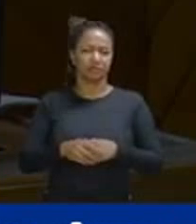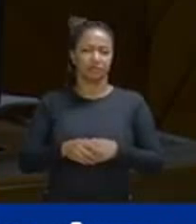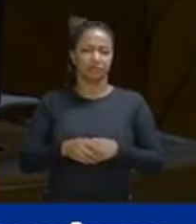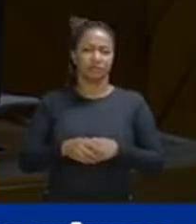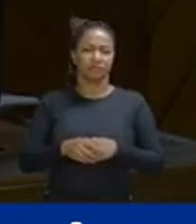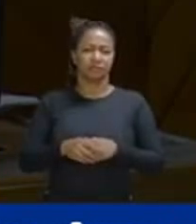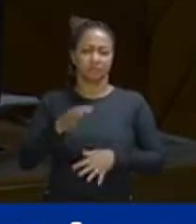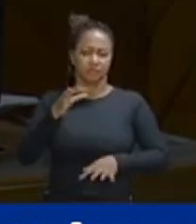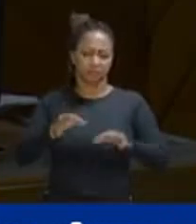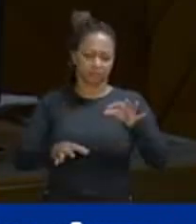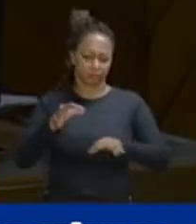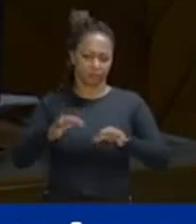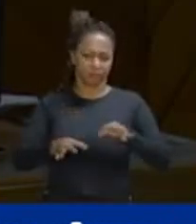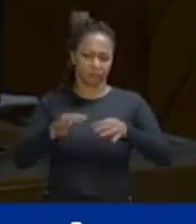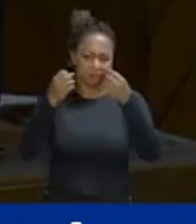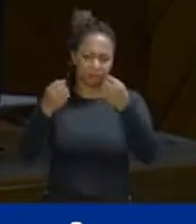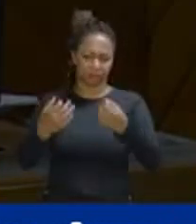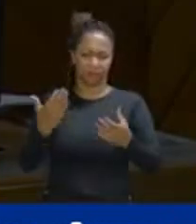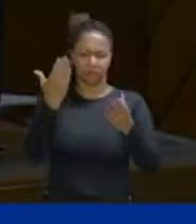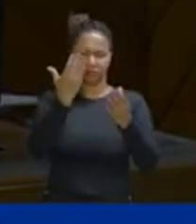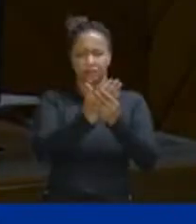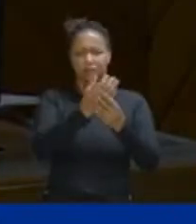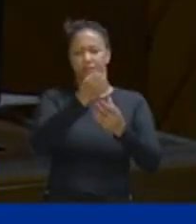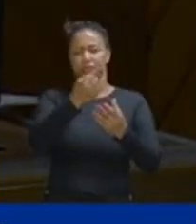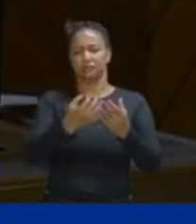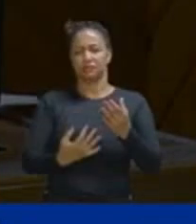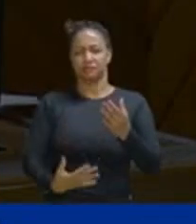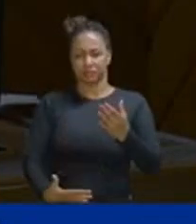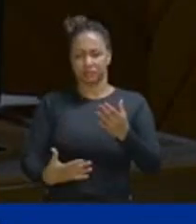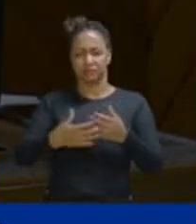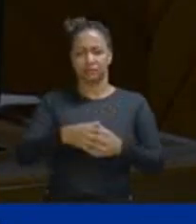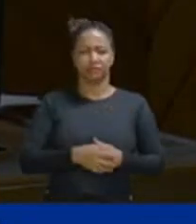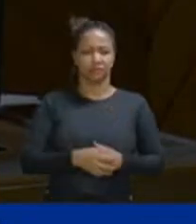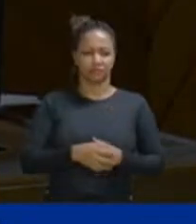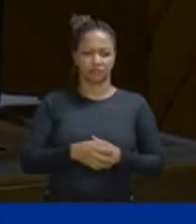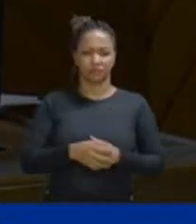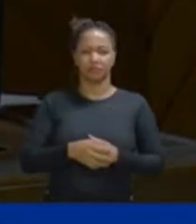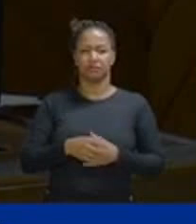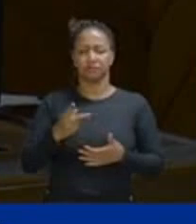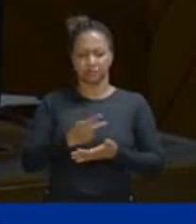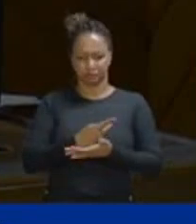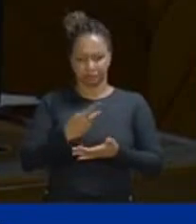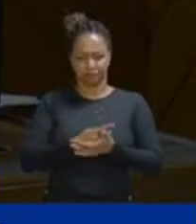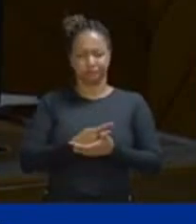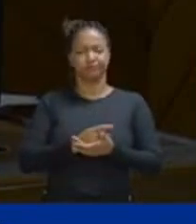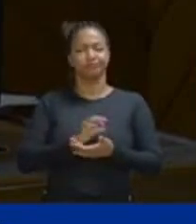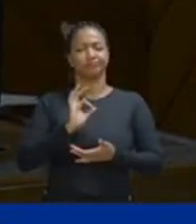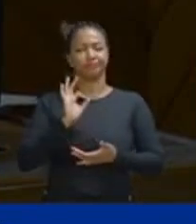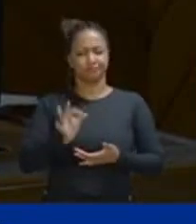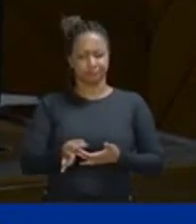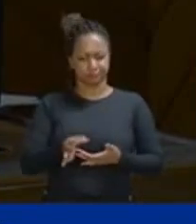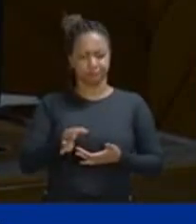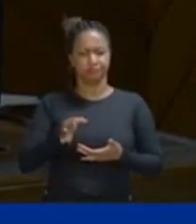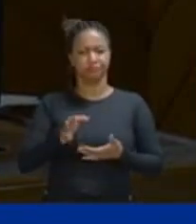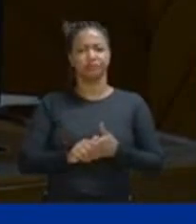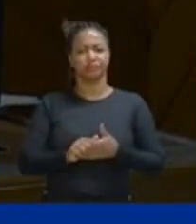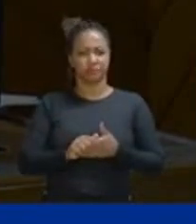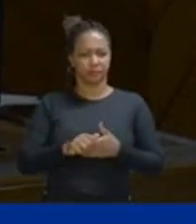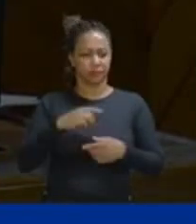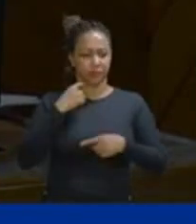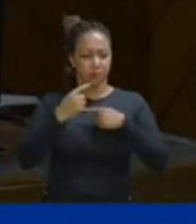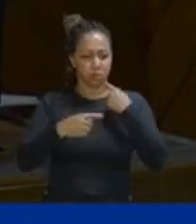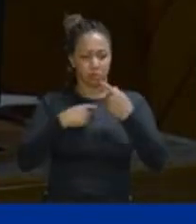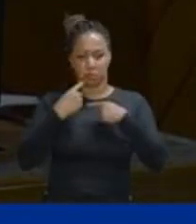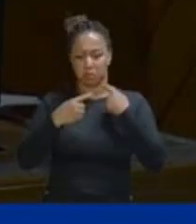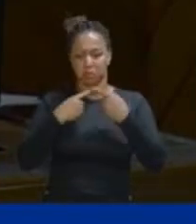eminente juiz Carlos Fernando, que os embargos, os efeitos dos infringentes é exatamente para suprir a